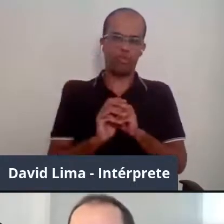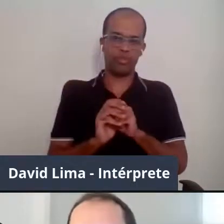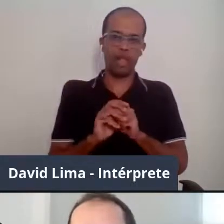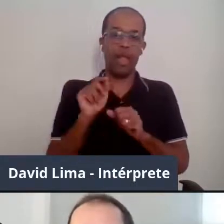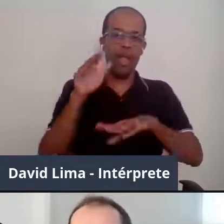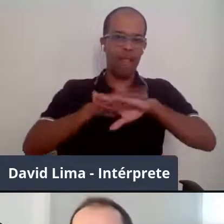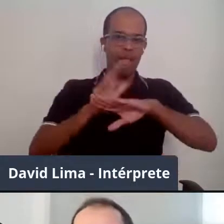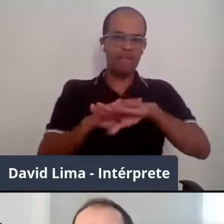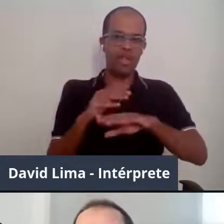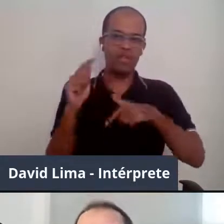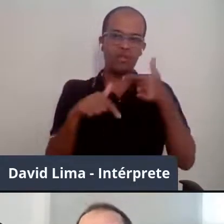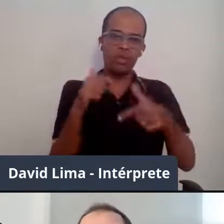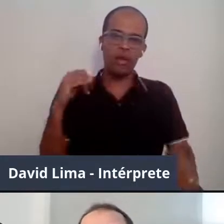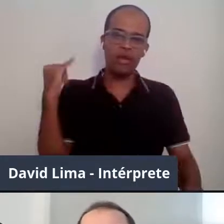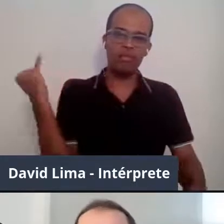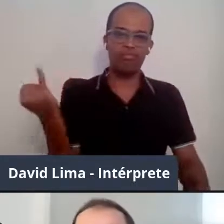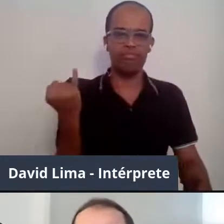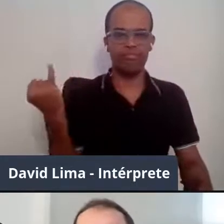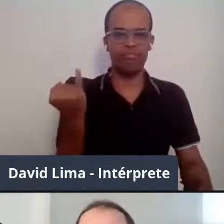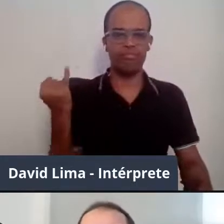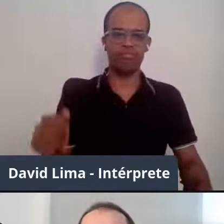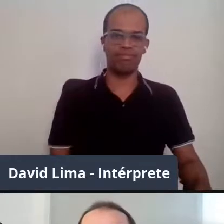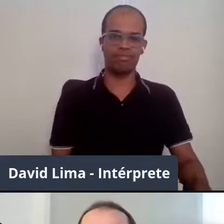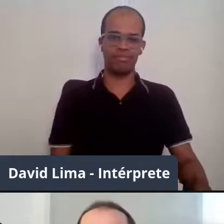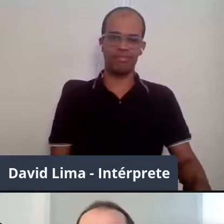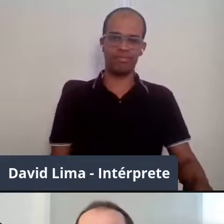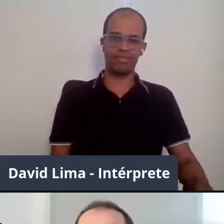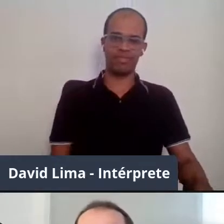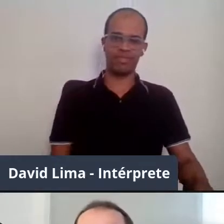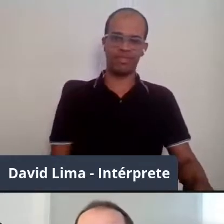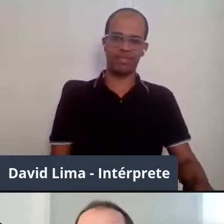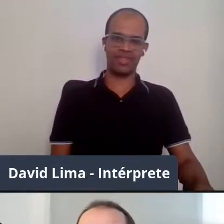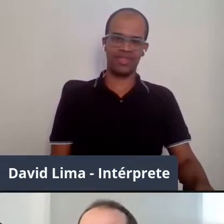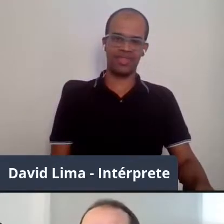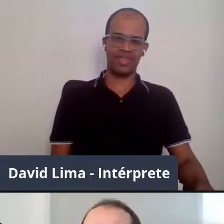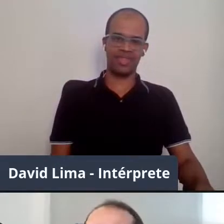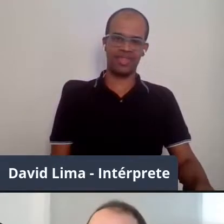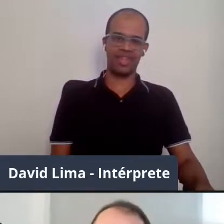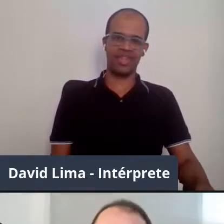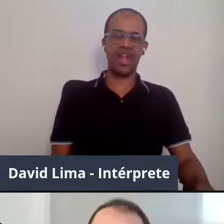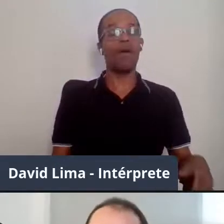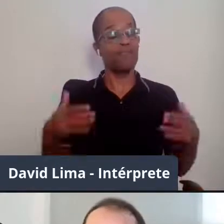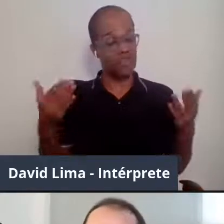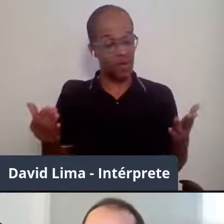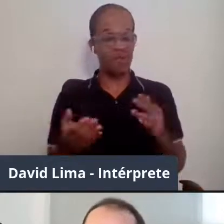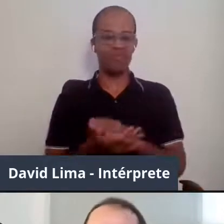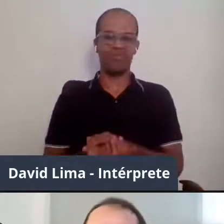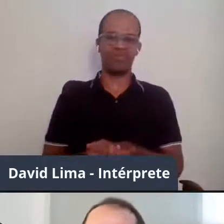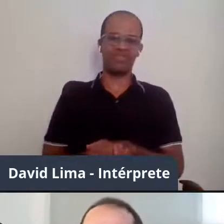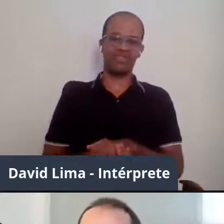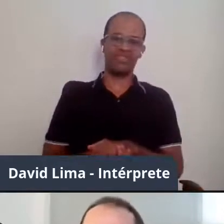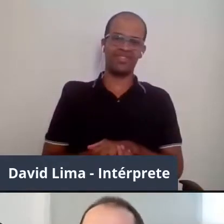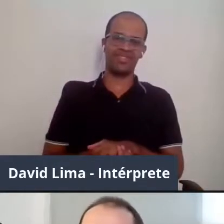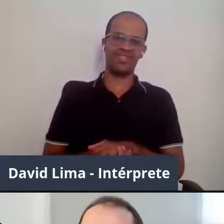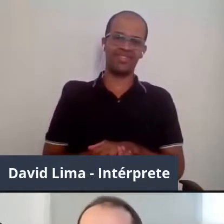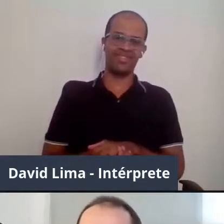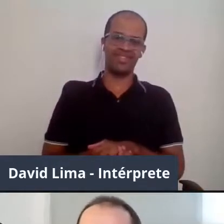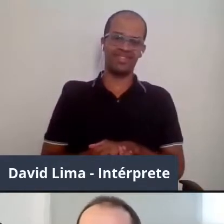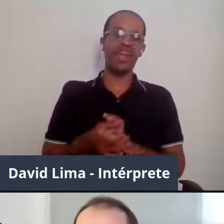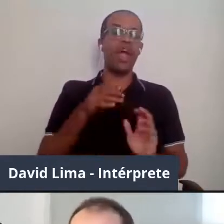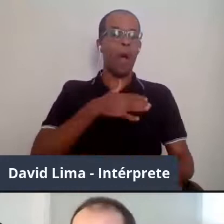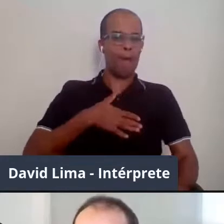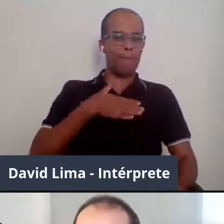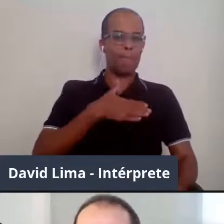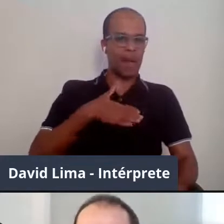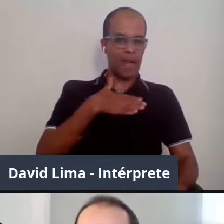o filme e passar. Portanto, depois Ela vai disso, falar em seguida. Então, viu, Camila, muito prazer em